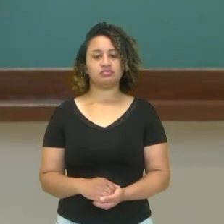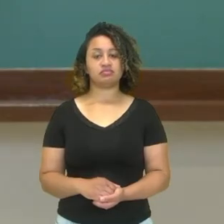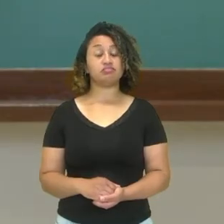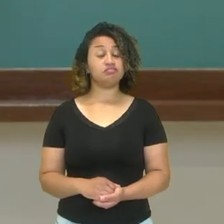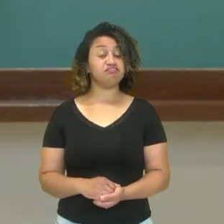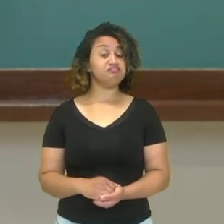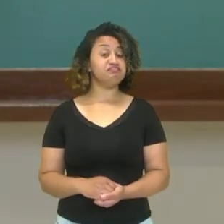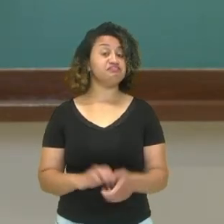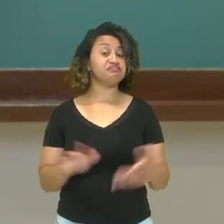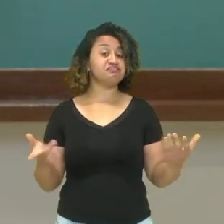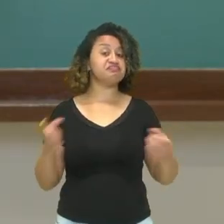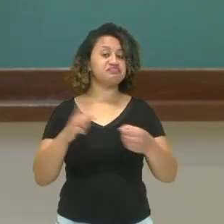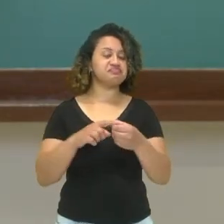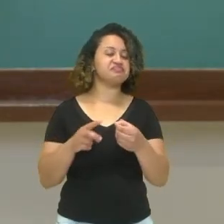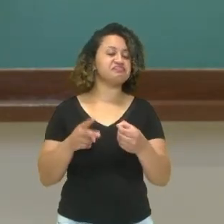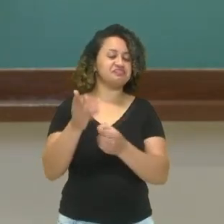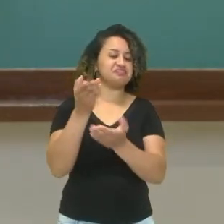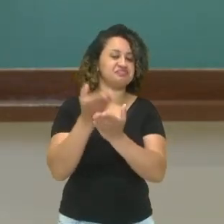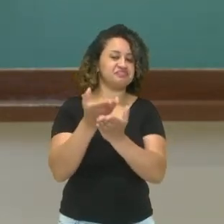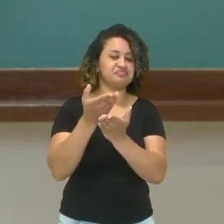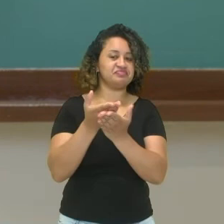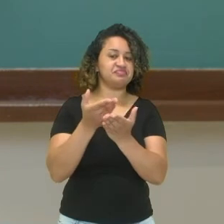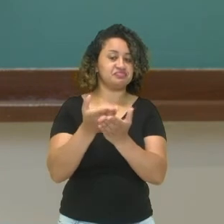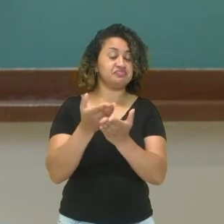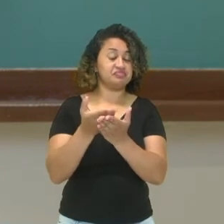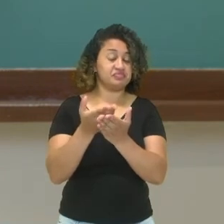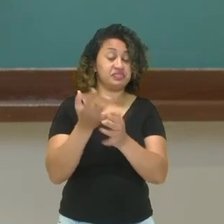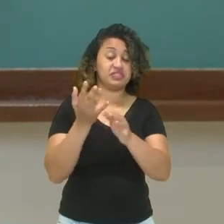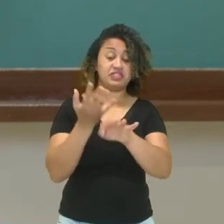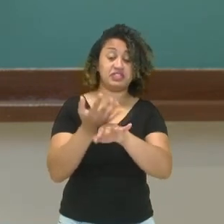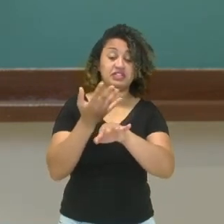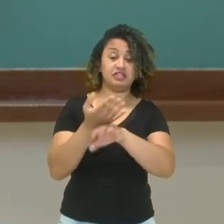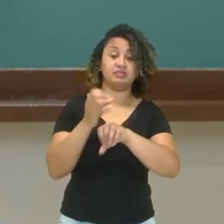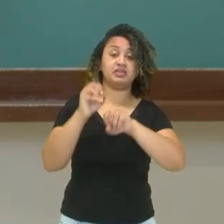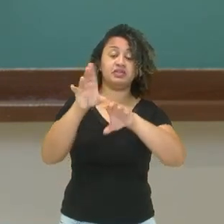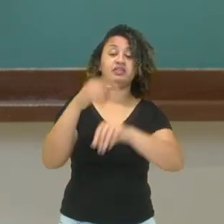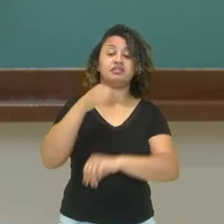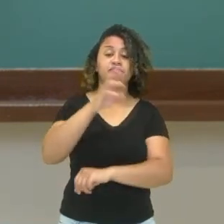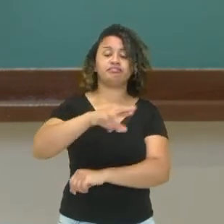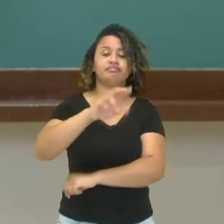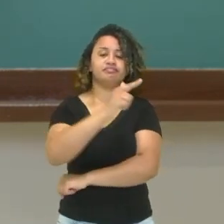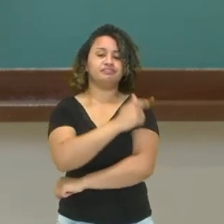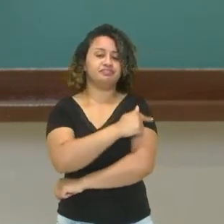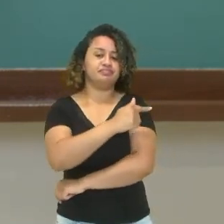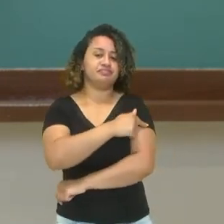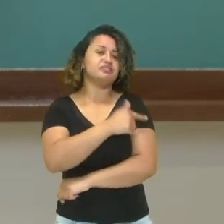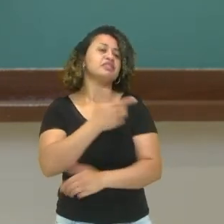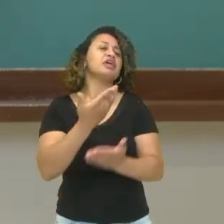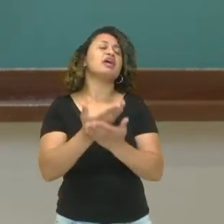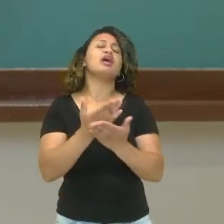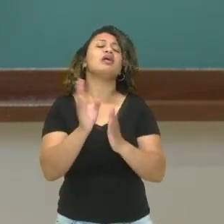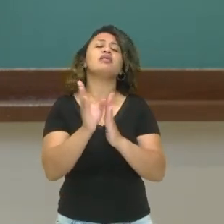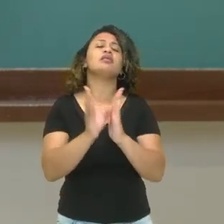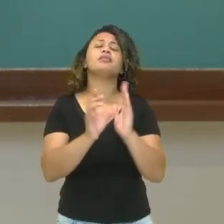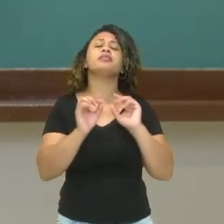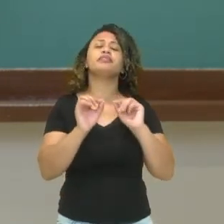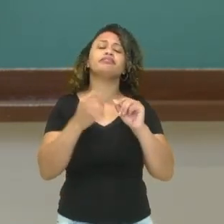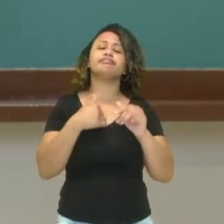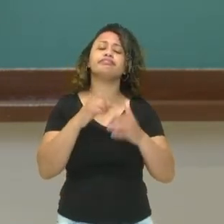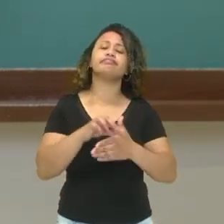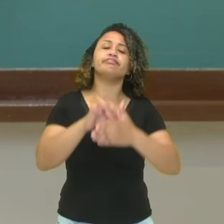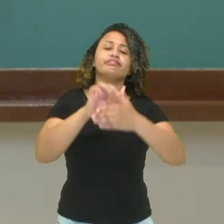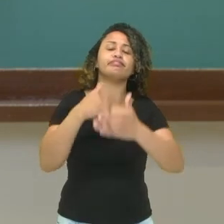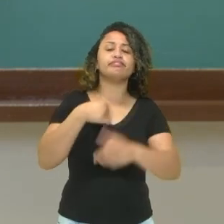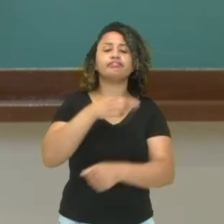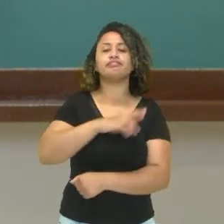Voltamos com Aula Paraná, Ensino Religioso, 7º ano, e a aula é sobre líderes religiosos,